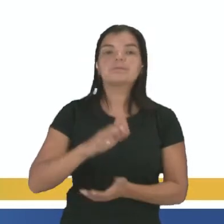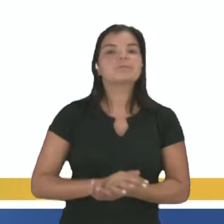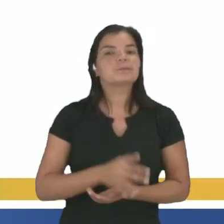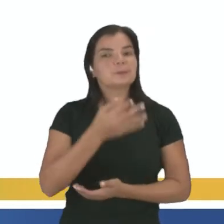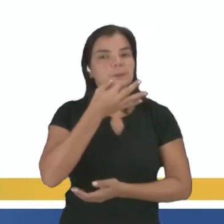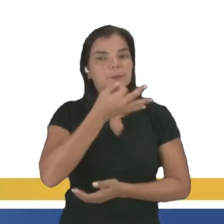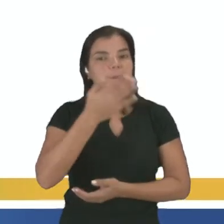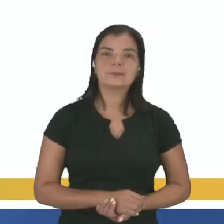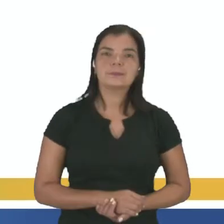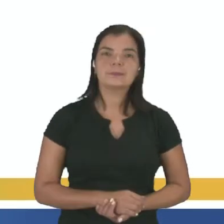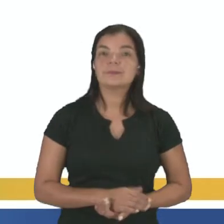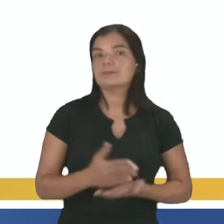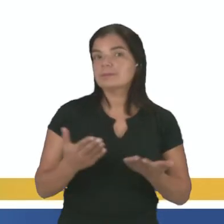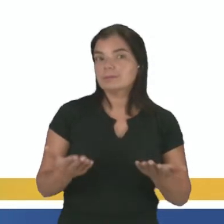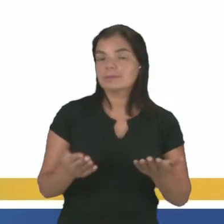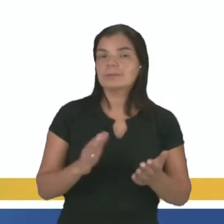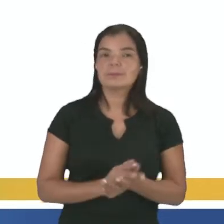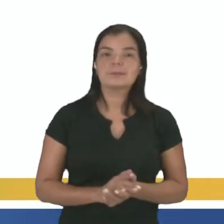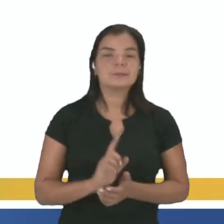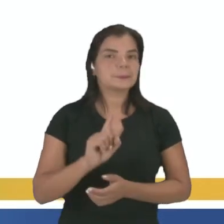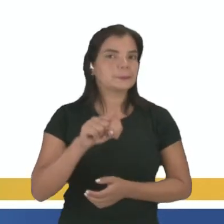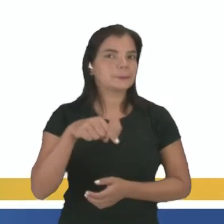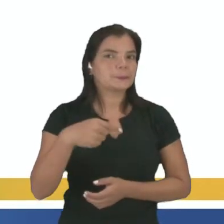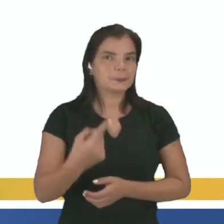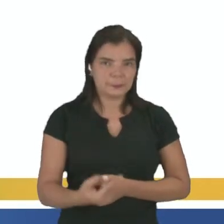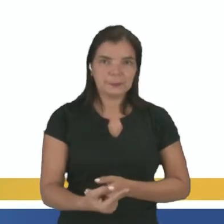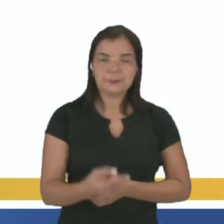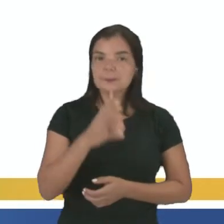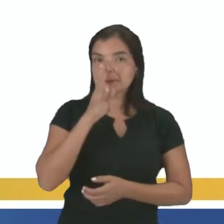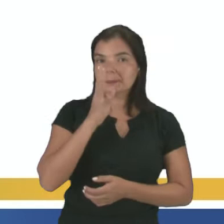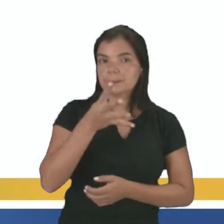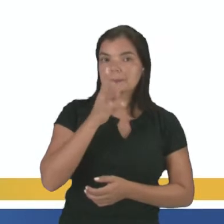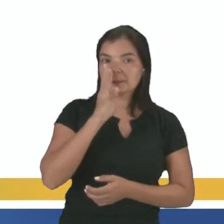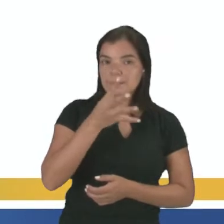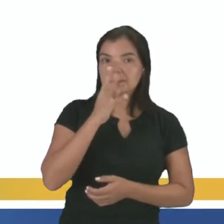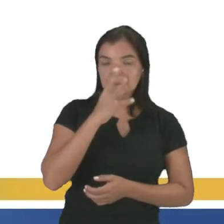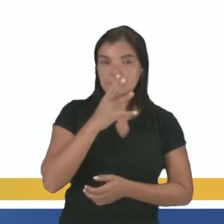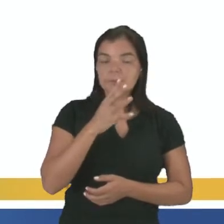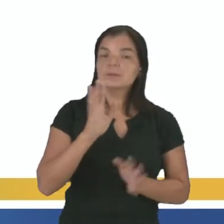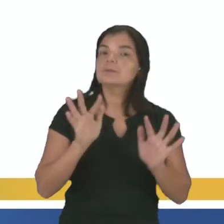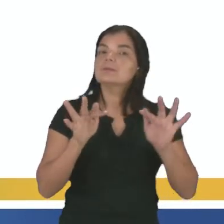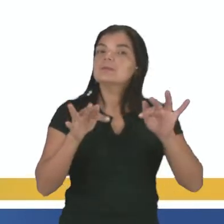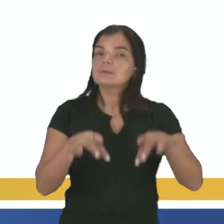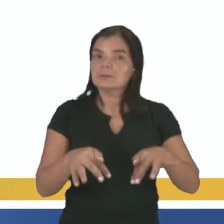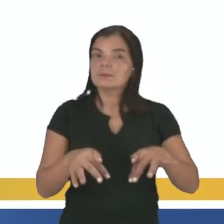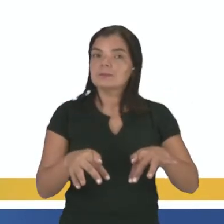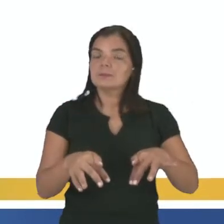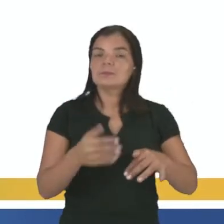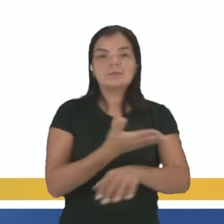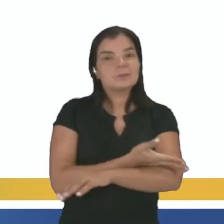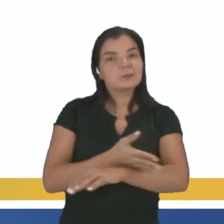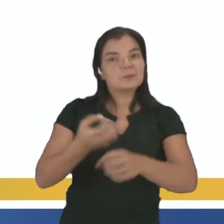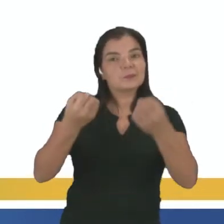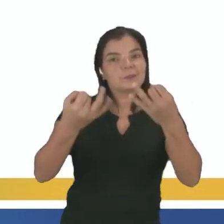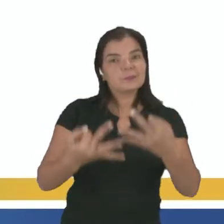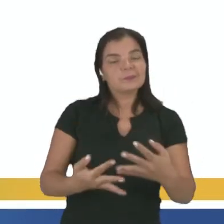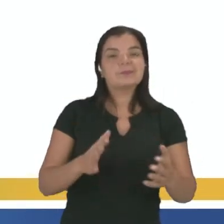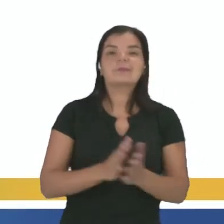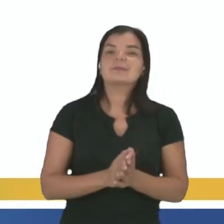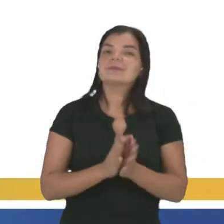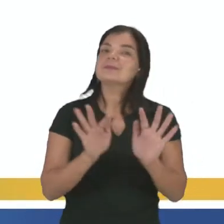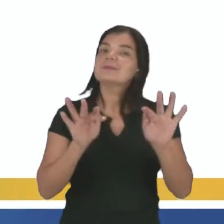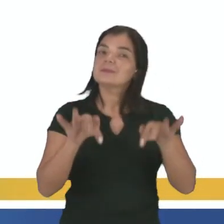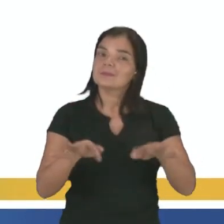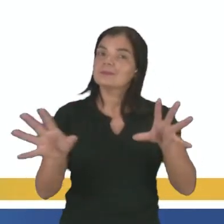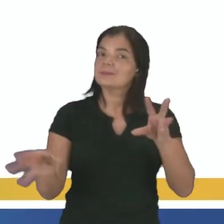seu entendimento bem claro. E após essa parte da crítica, o grande finale, como a gente costuma dizer, a